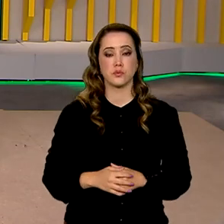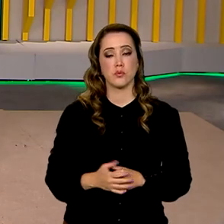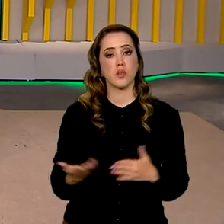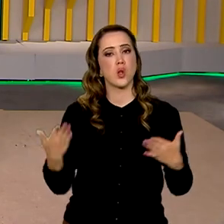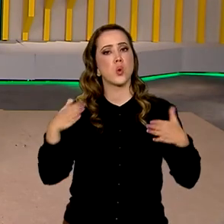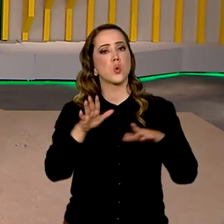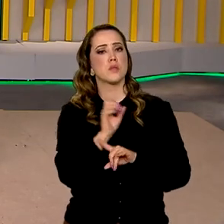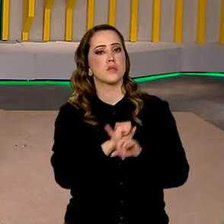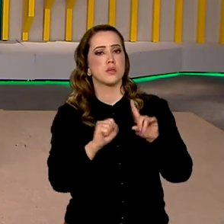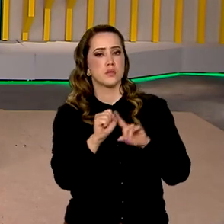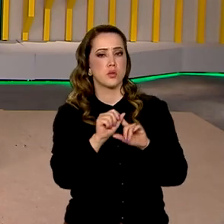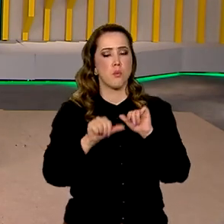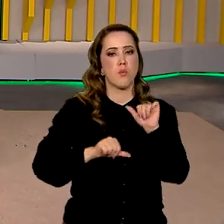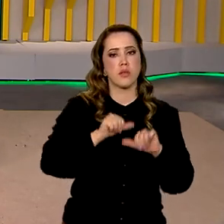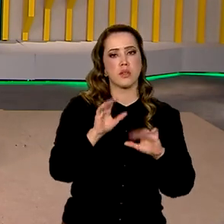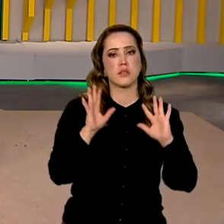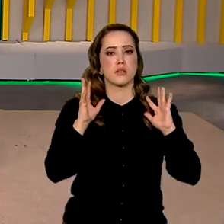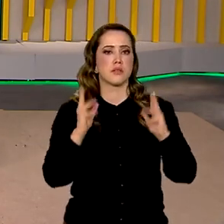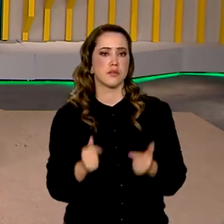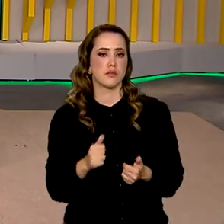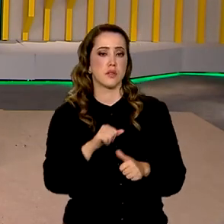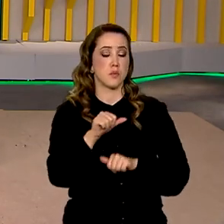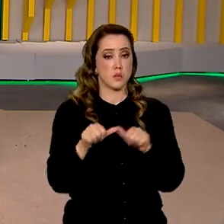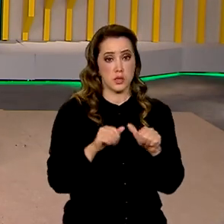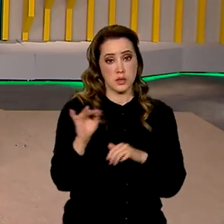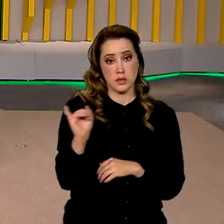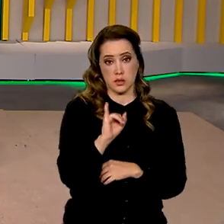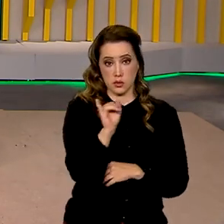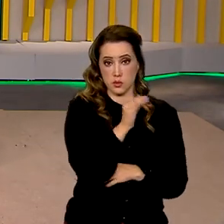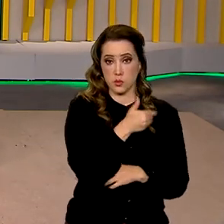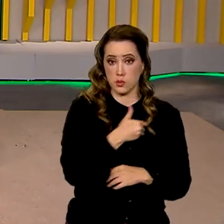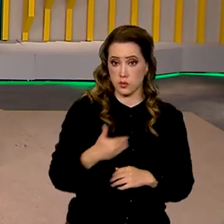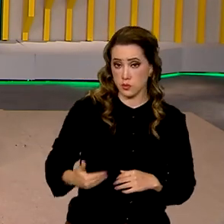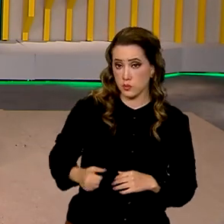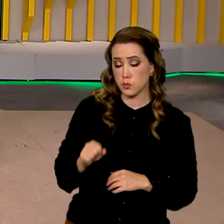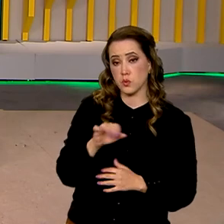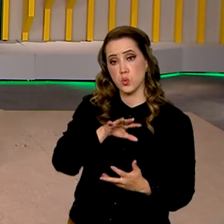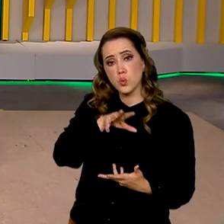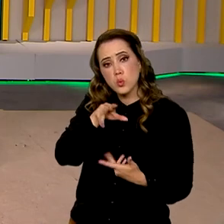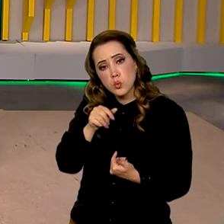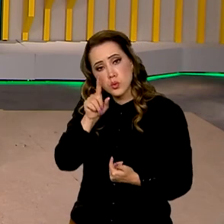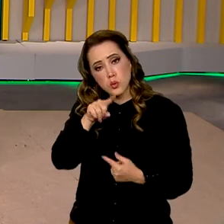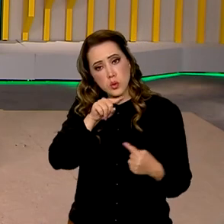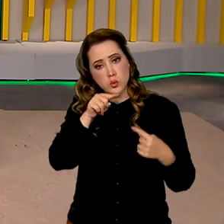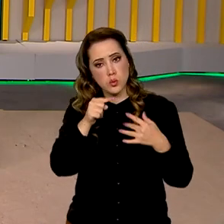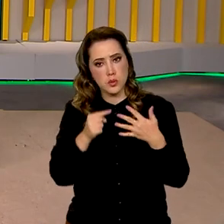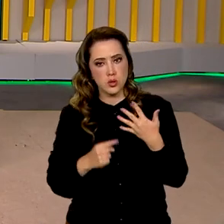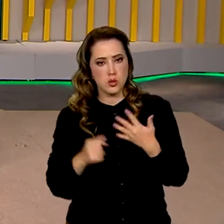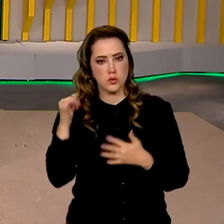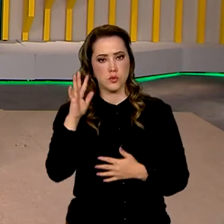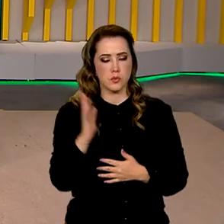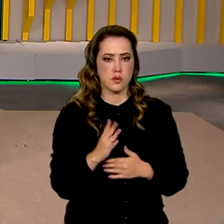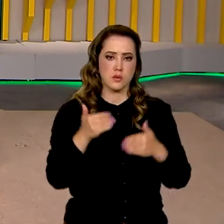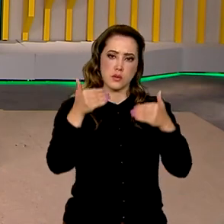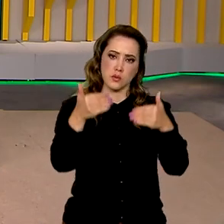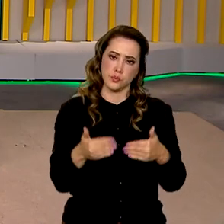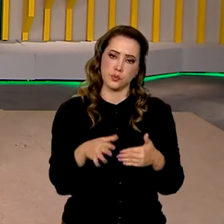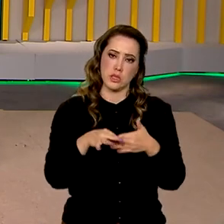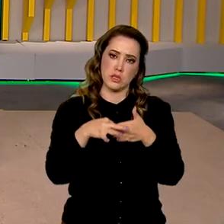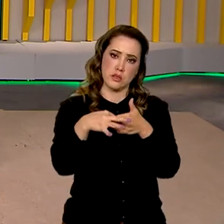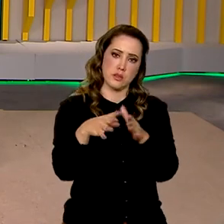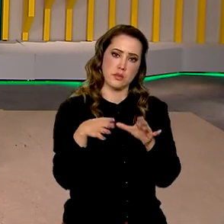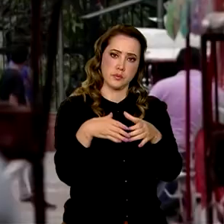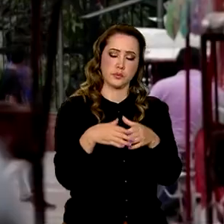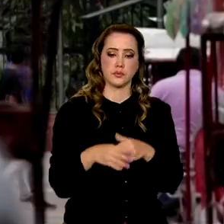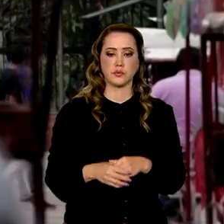Inclusão social, transição energética e reforma das instituições de governança global são os objetivos do Brasil à frente do